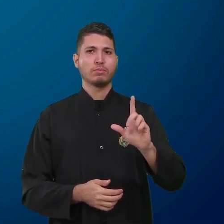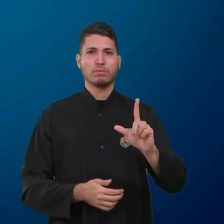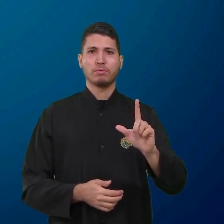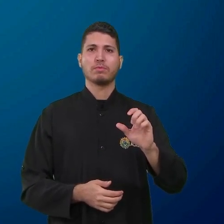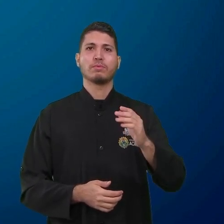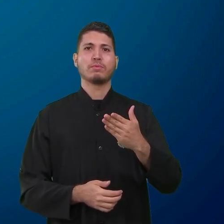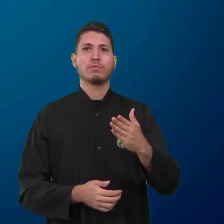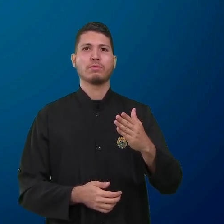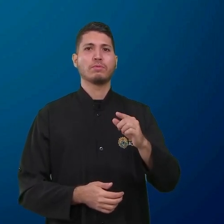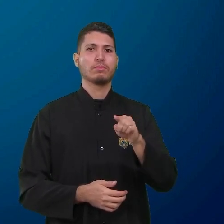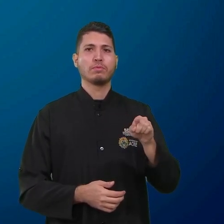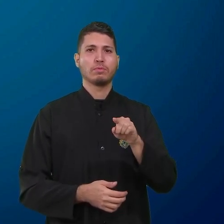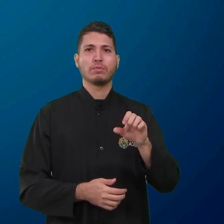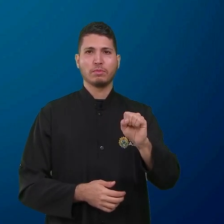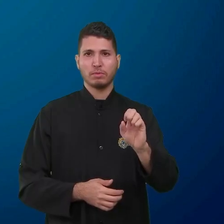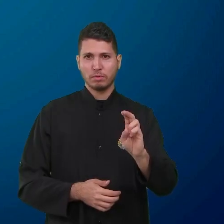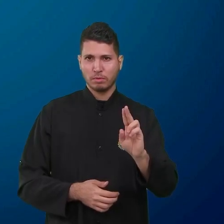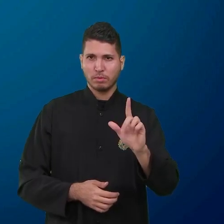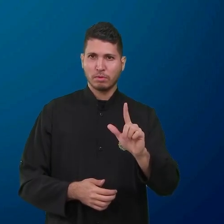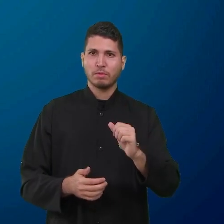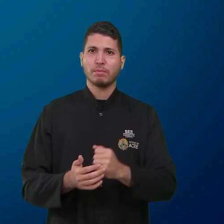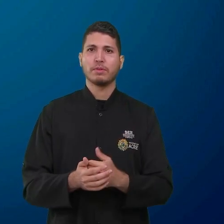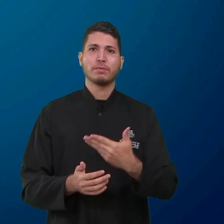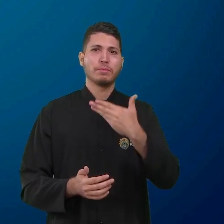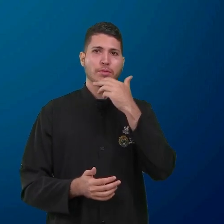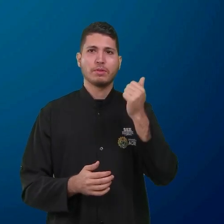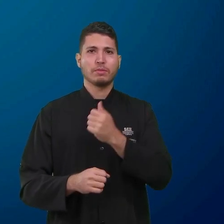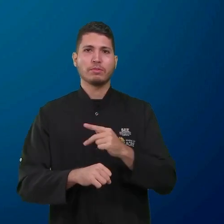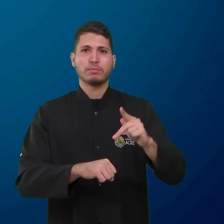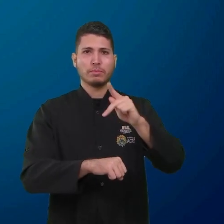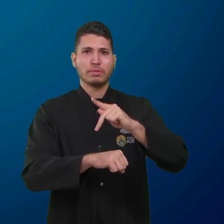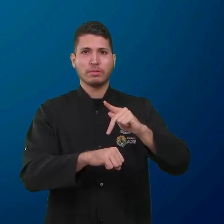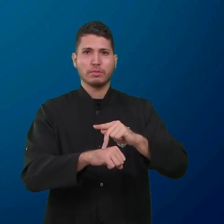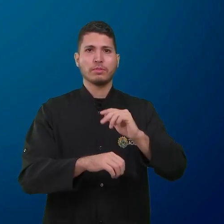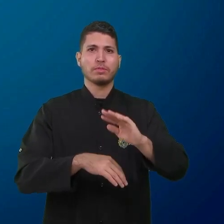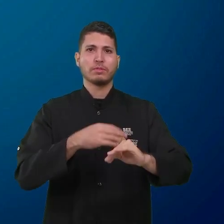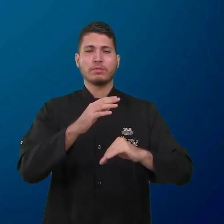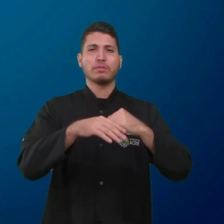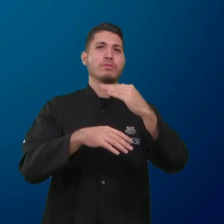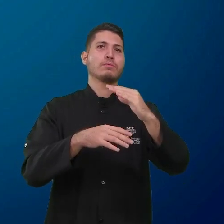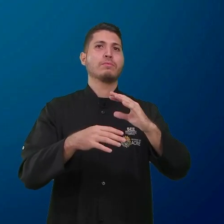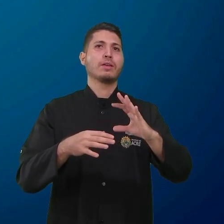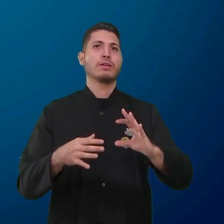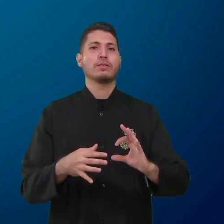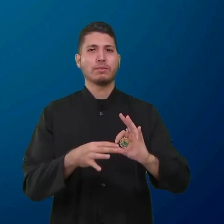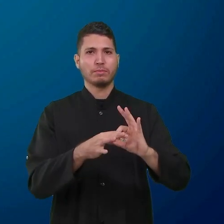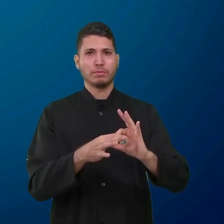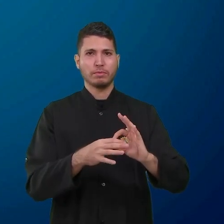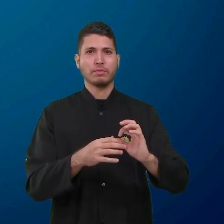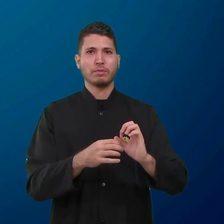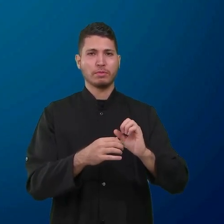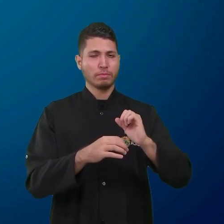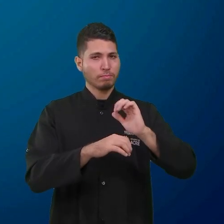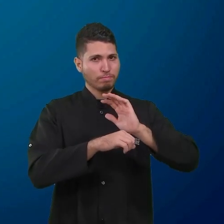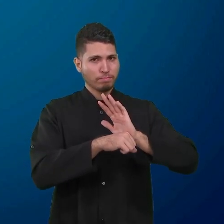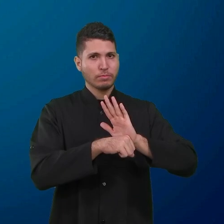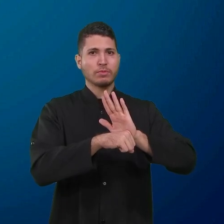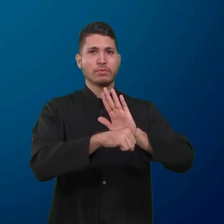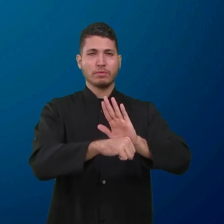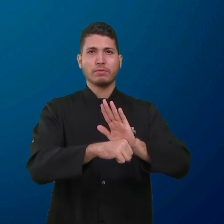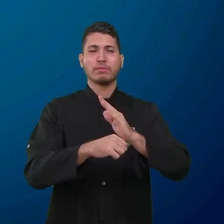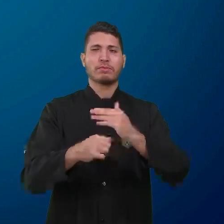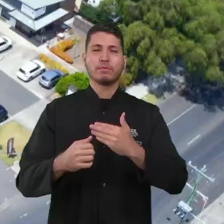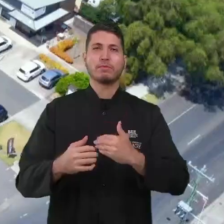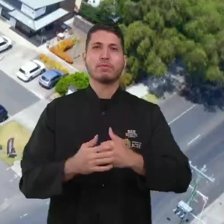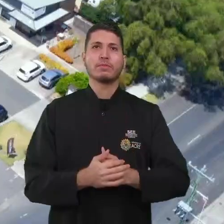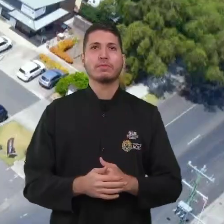para fortalecer os países aí considerados países em desenvolvimento. Então, esses são os caminhos